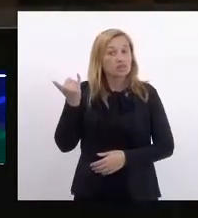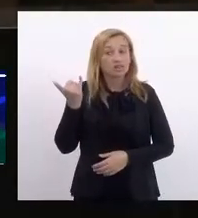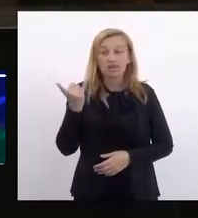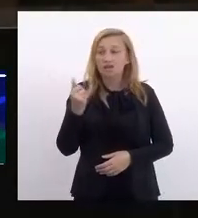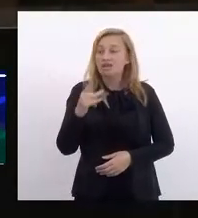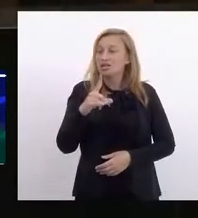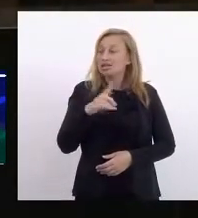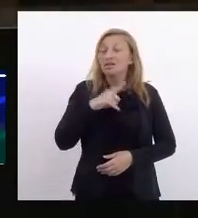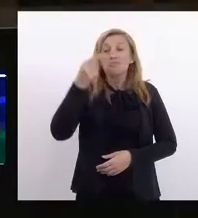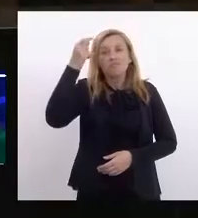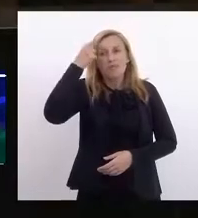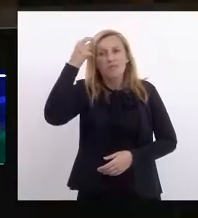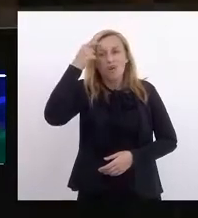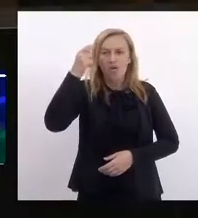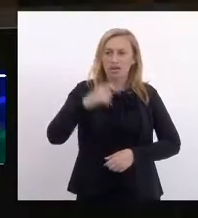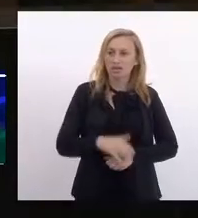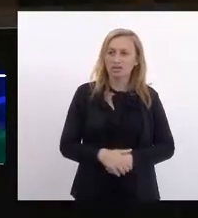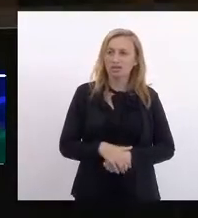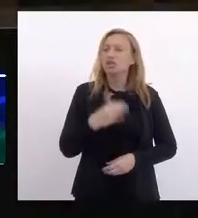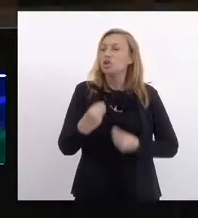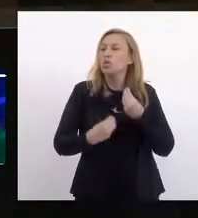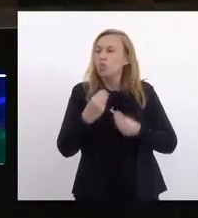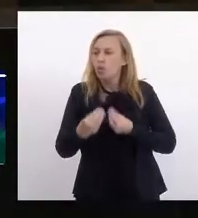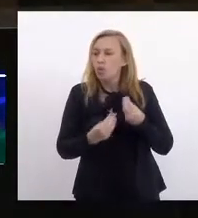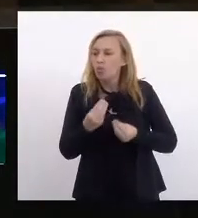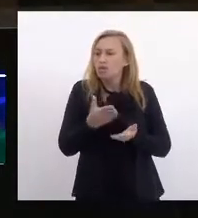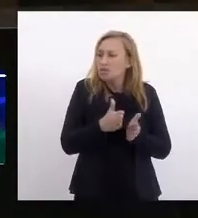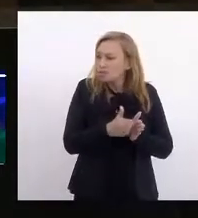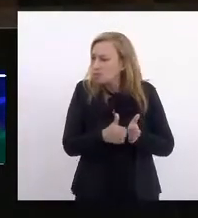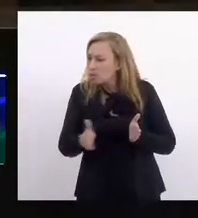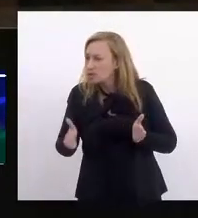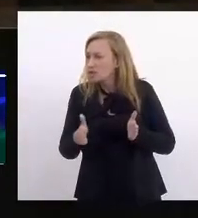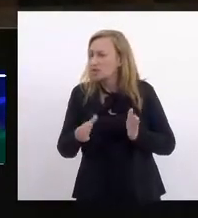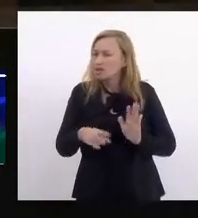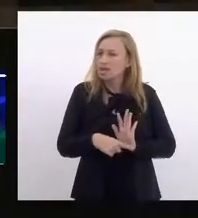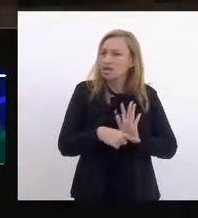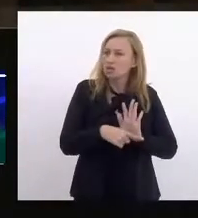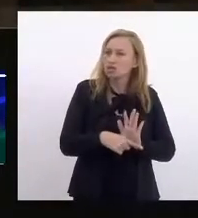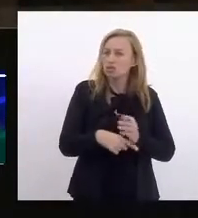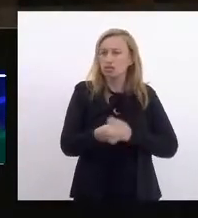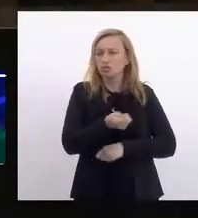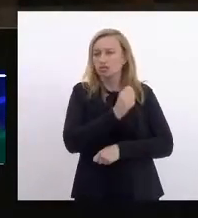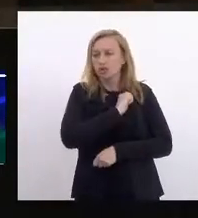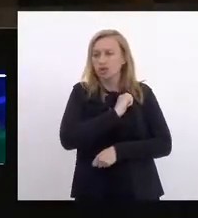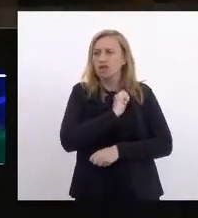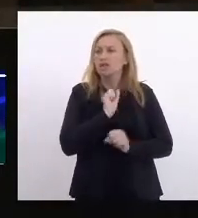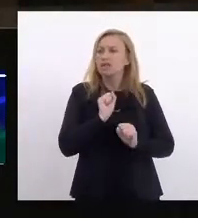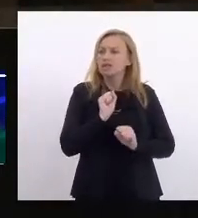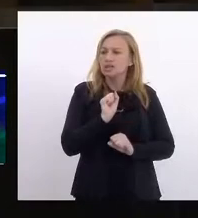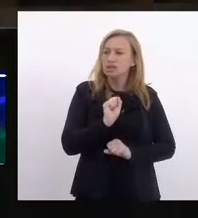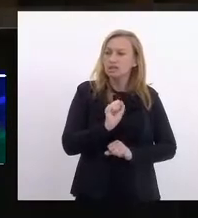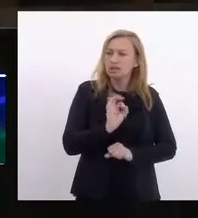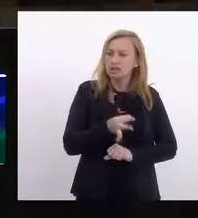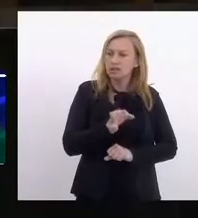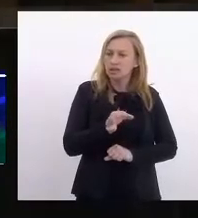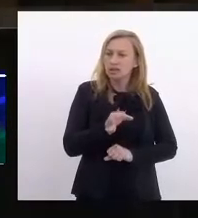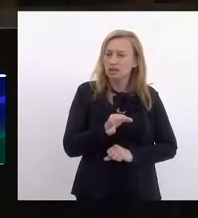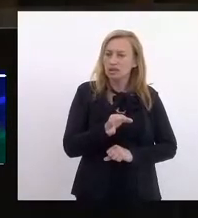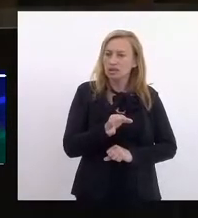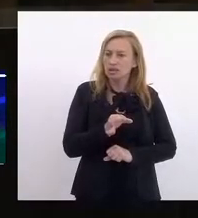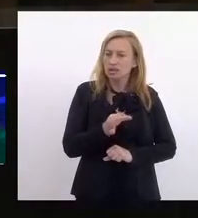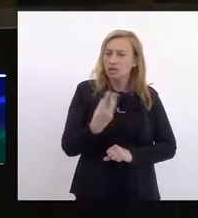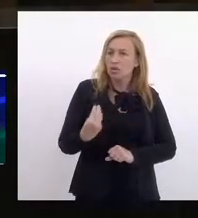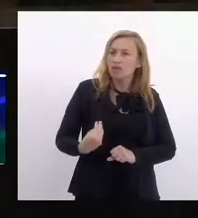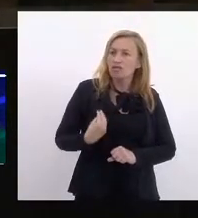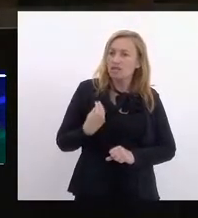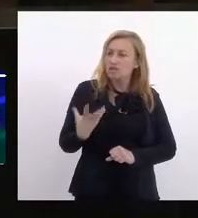termos memória de como esse processo de benefícios fiscais garantem uma